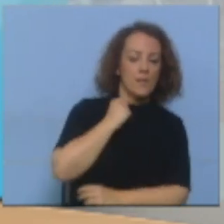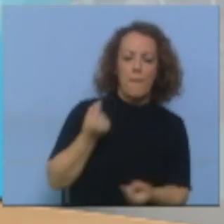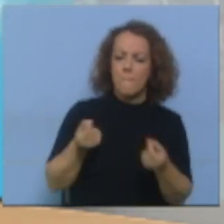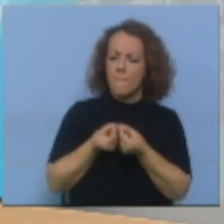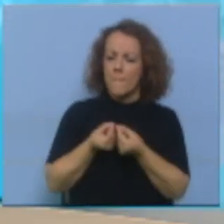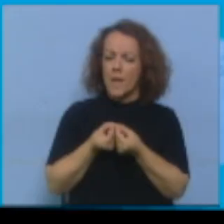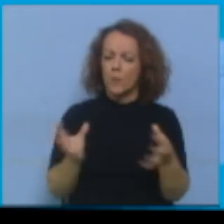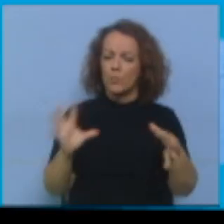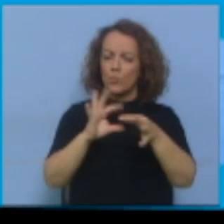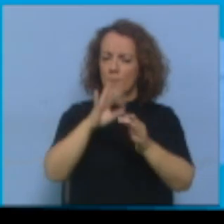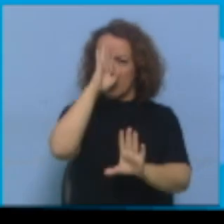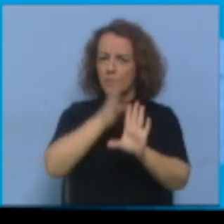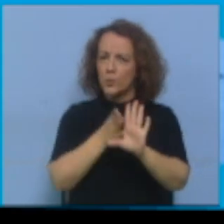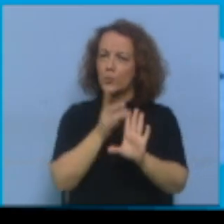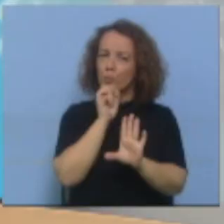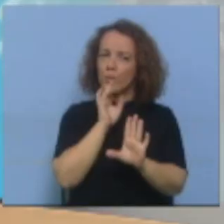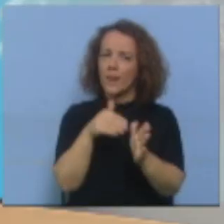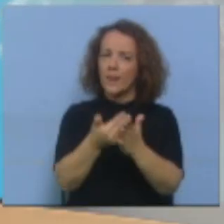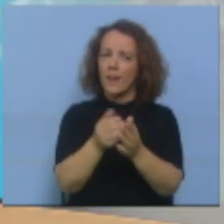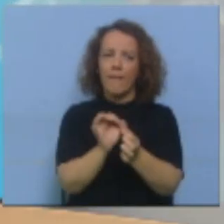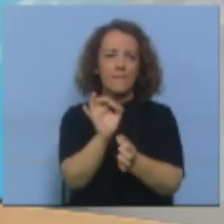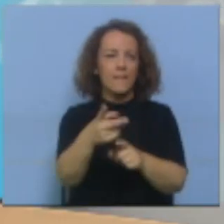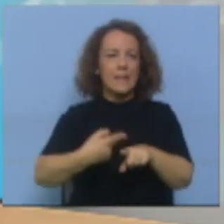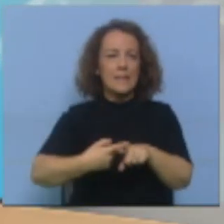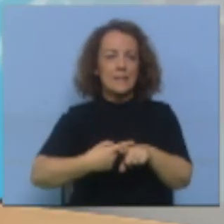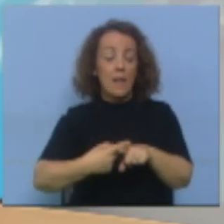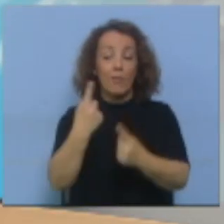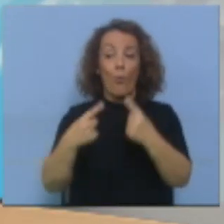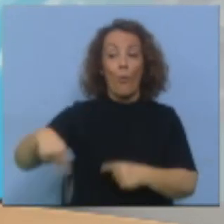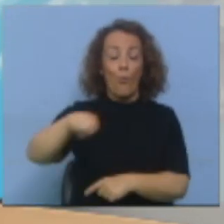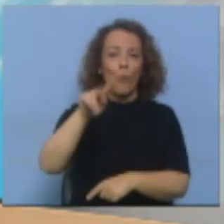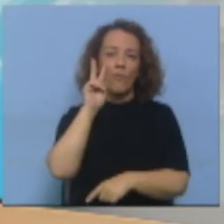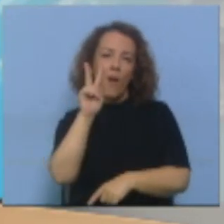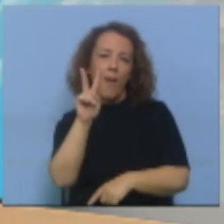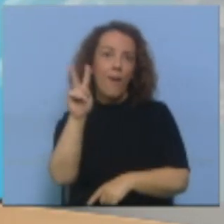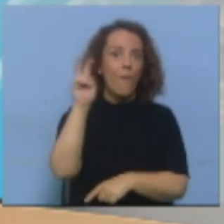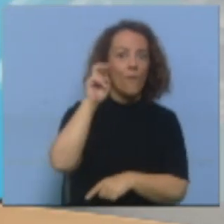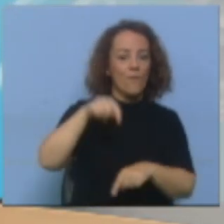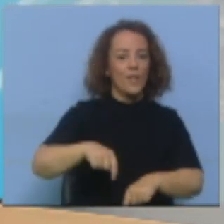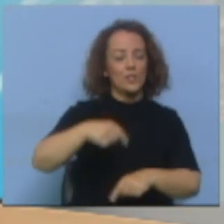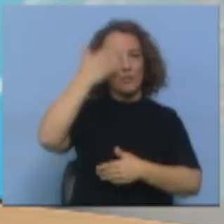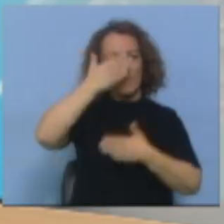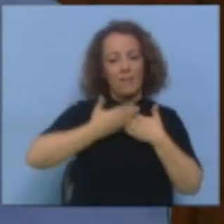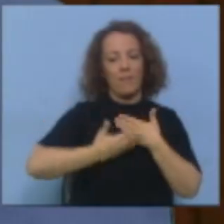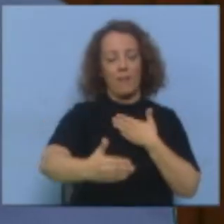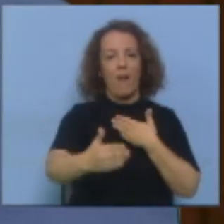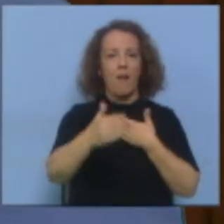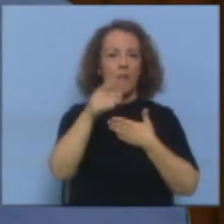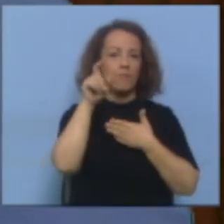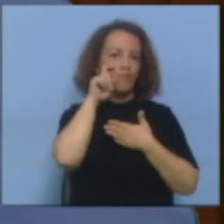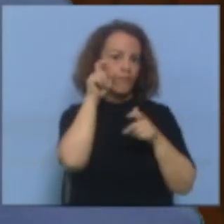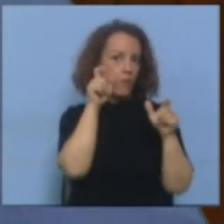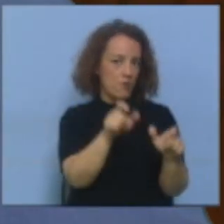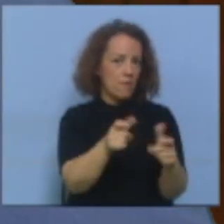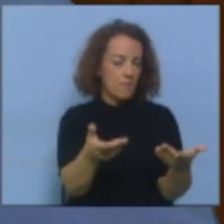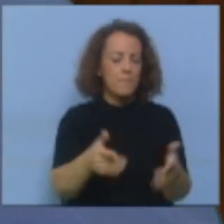psicologia pode dar aqui algumas pistas interessantes para quem nos vê e ouve nestes dias de quarentena. E começamos desde